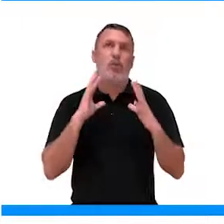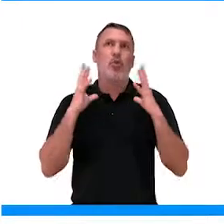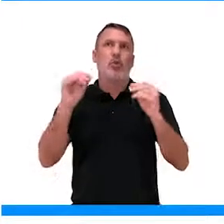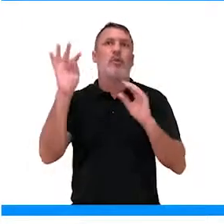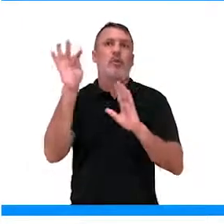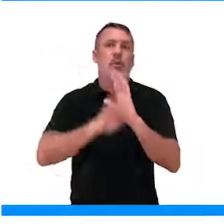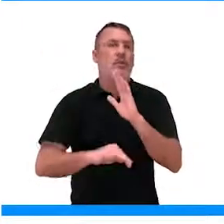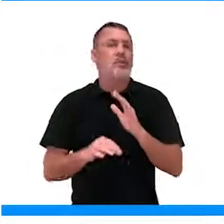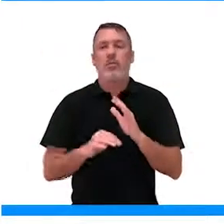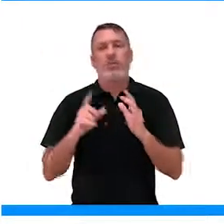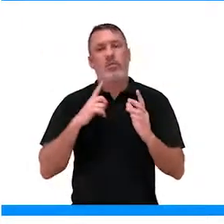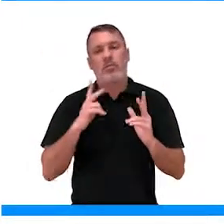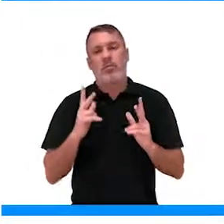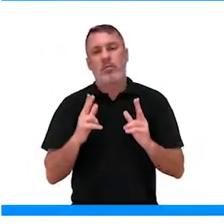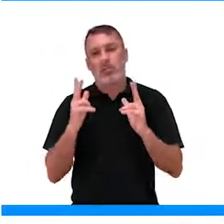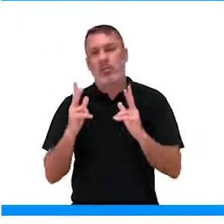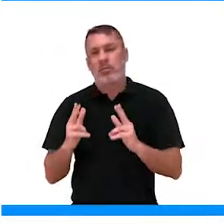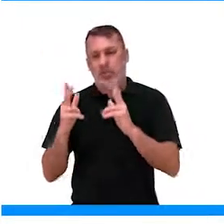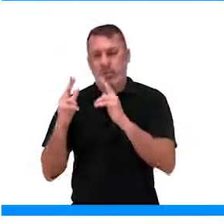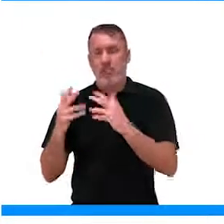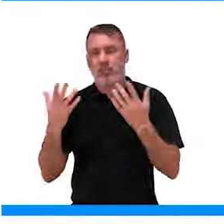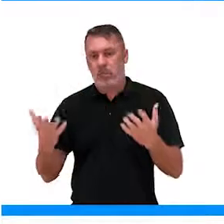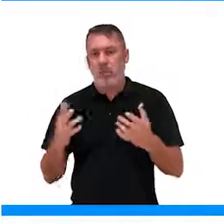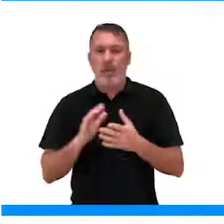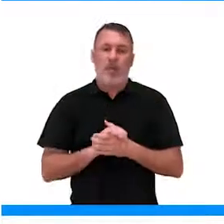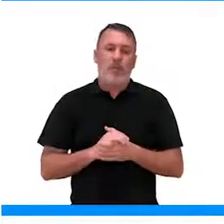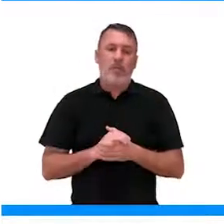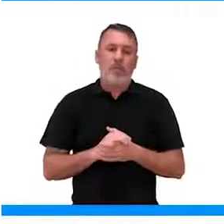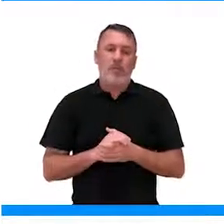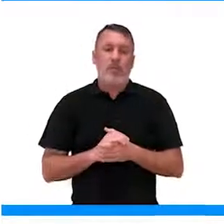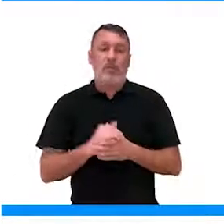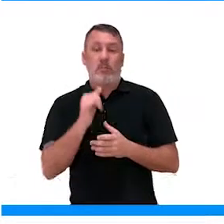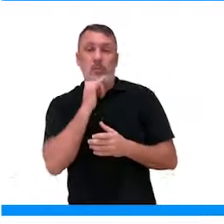texto todo, né? Mas pelo menos um fragmento.